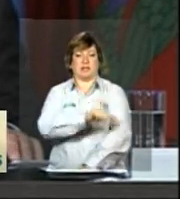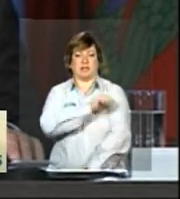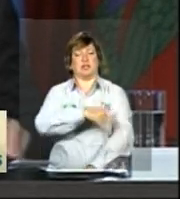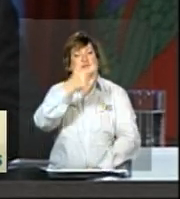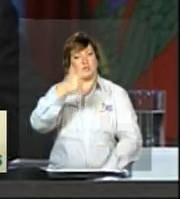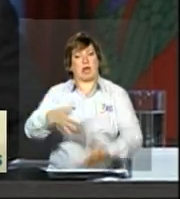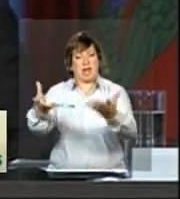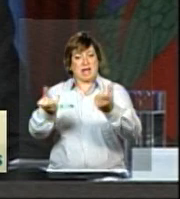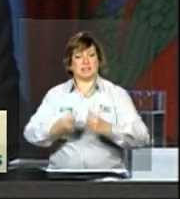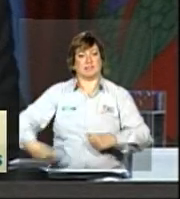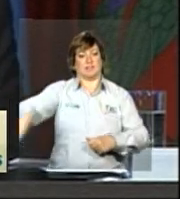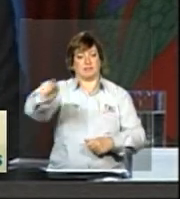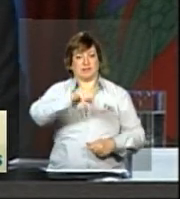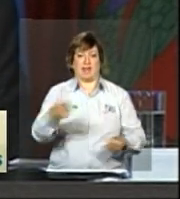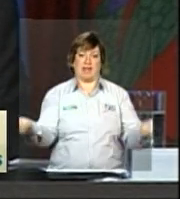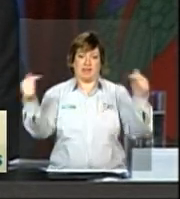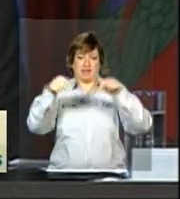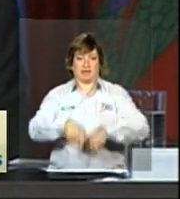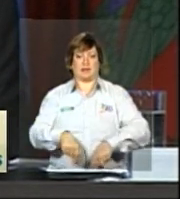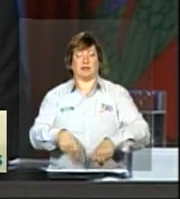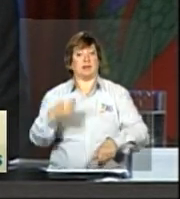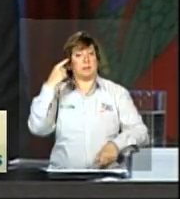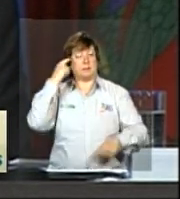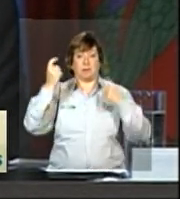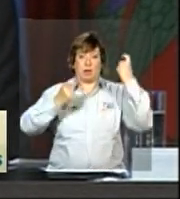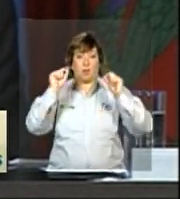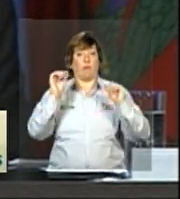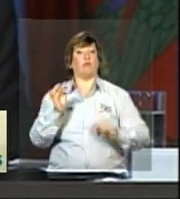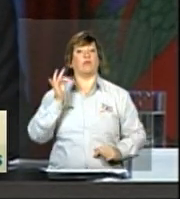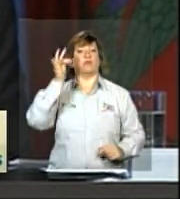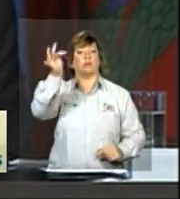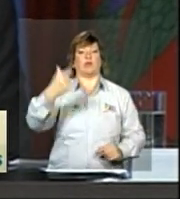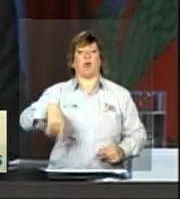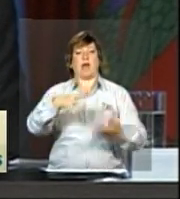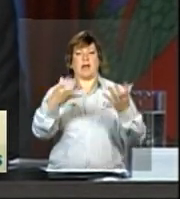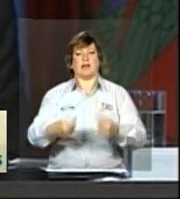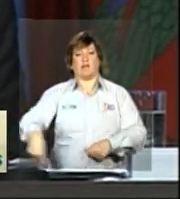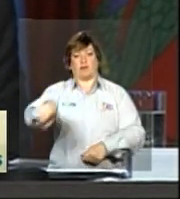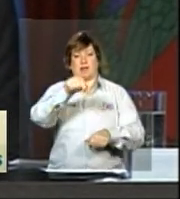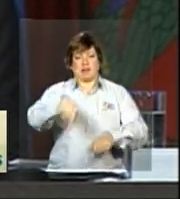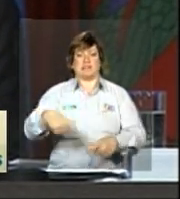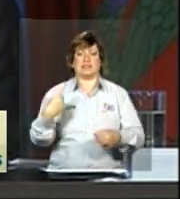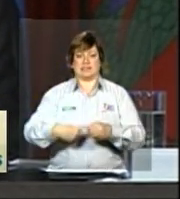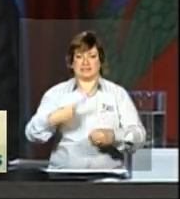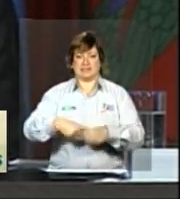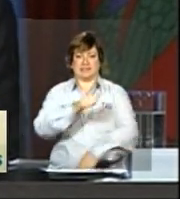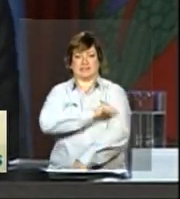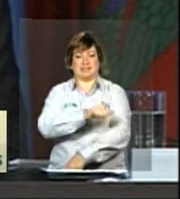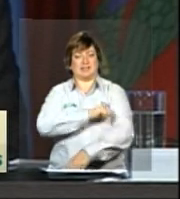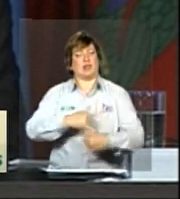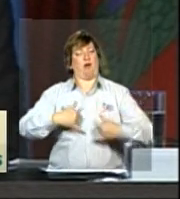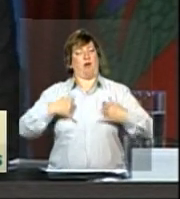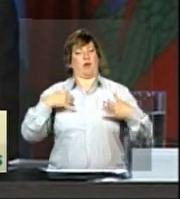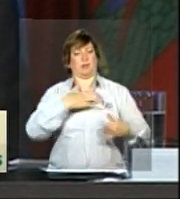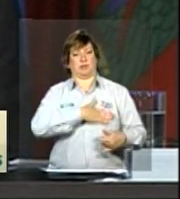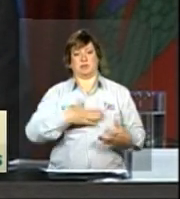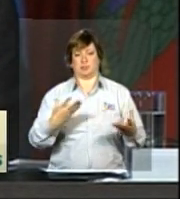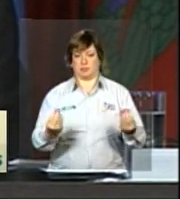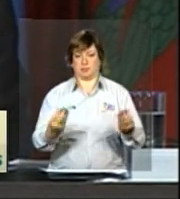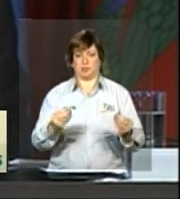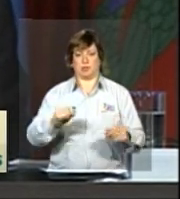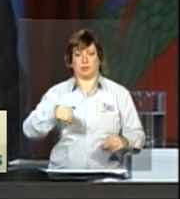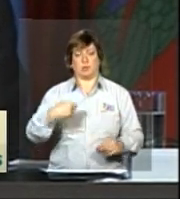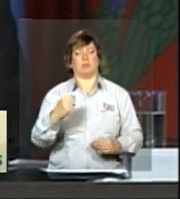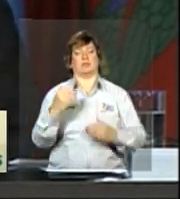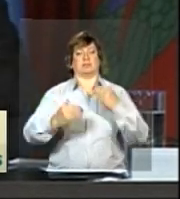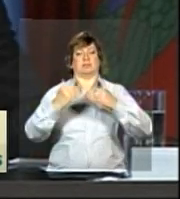com os olhos voltados para o futuro, que os acolhemos nesta cidade, que se orgulha de estar para sempre associada